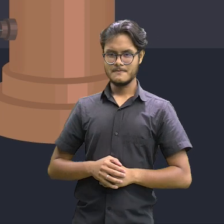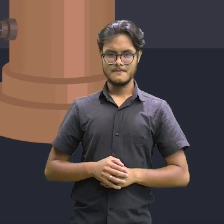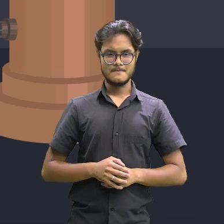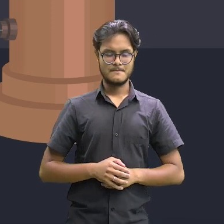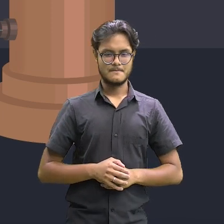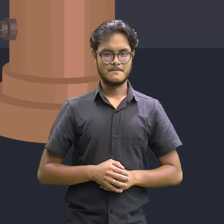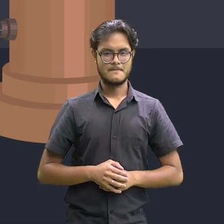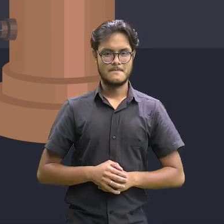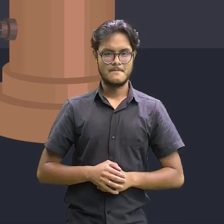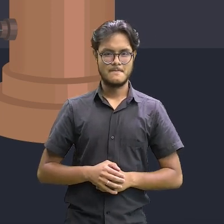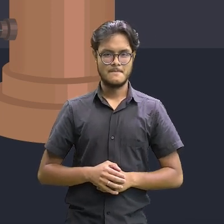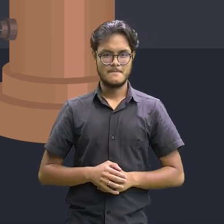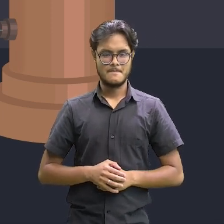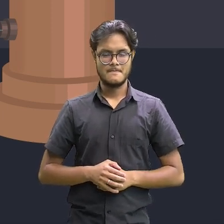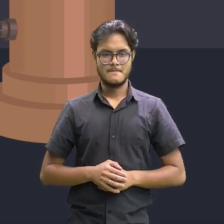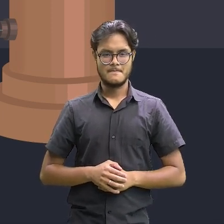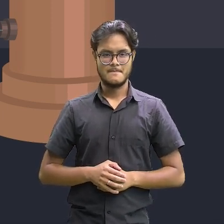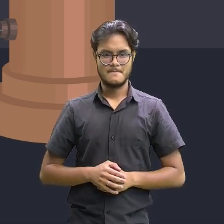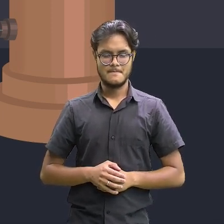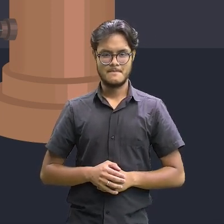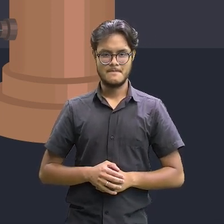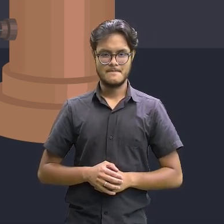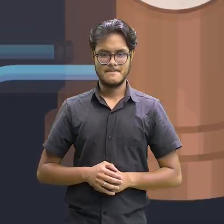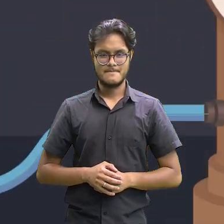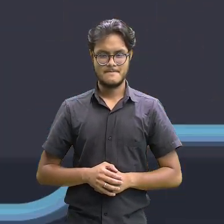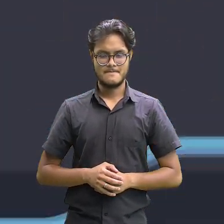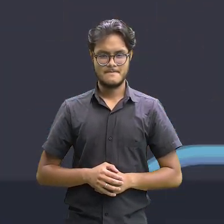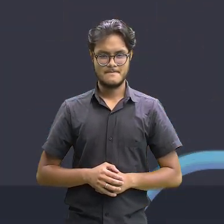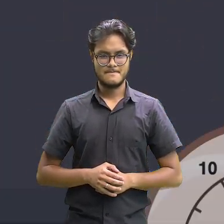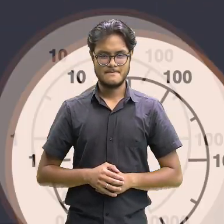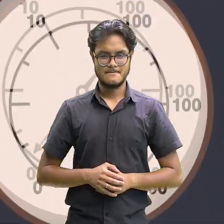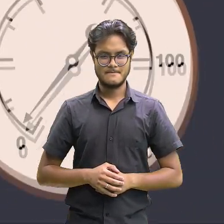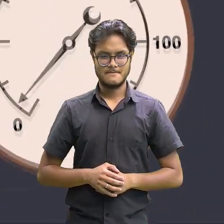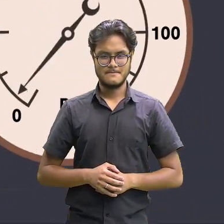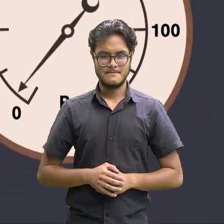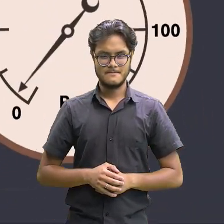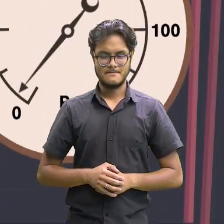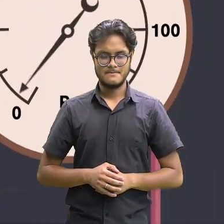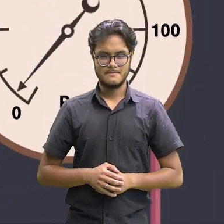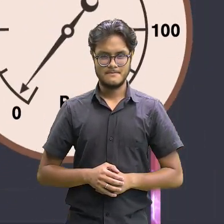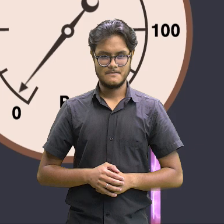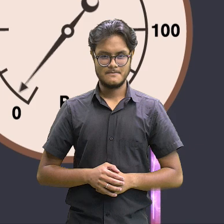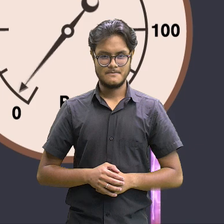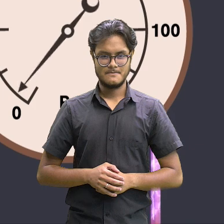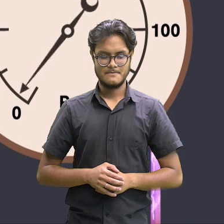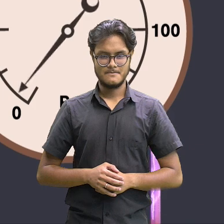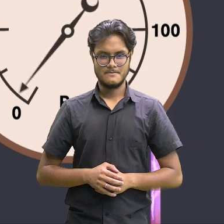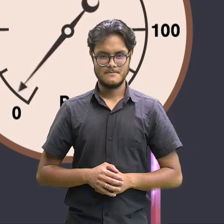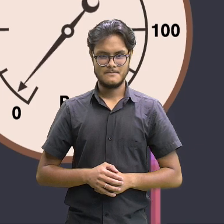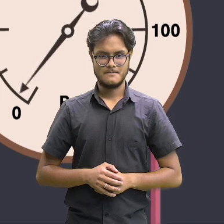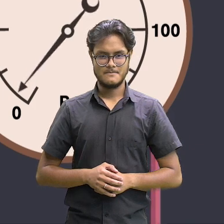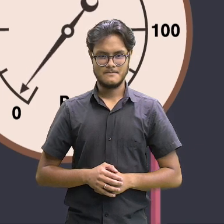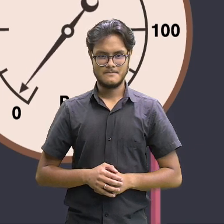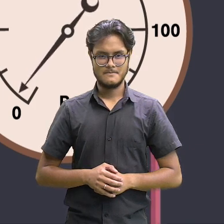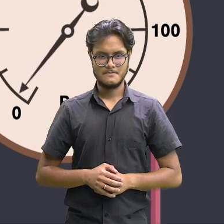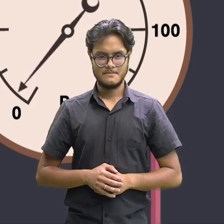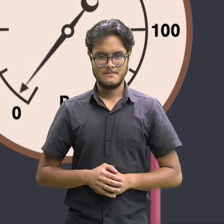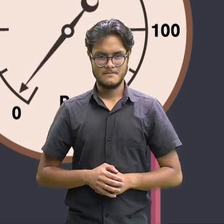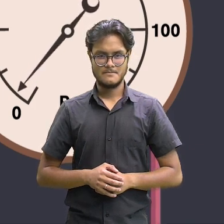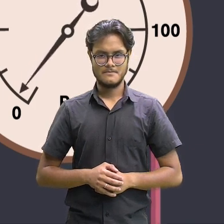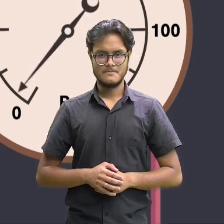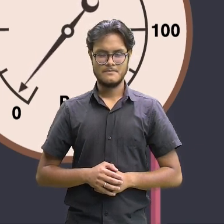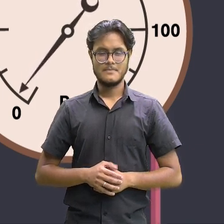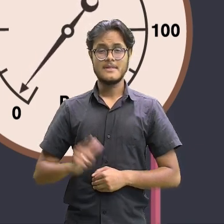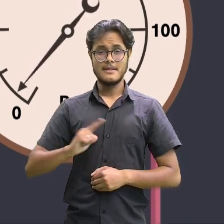primeira lâmpada feita pelo ser humano. Então, vem ver o vídeo comigo para a gente ver como foi esse experimento. Aí, ele pegou um tubo